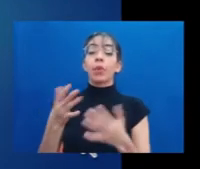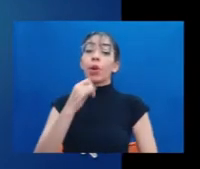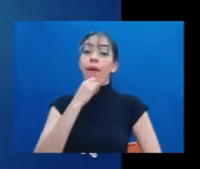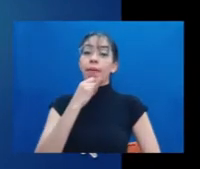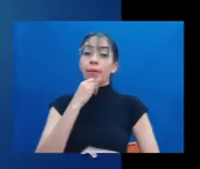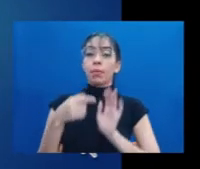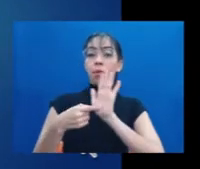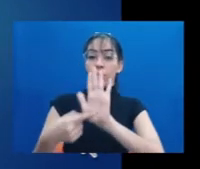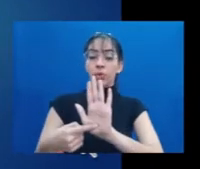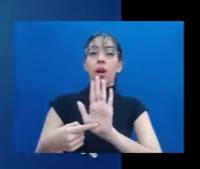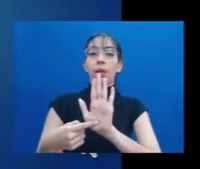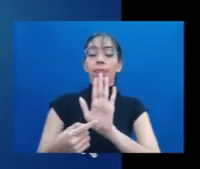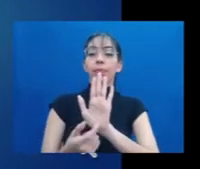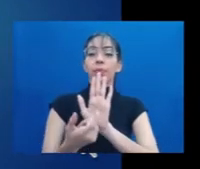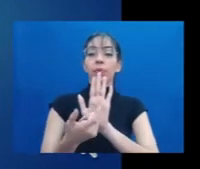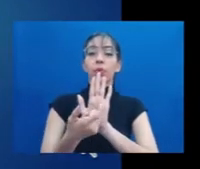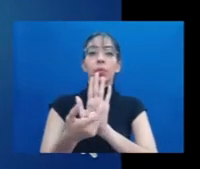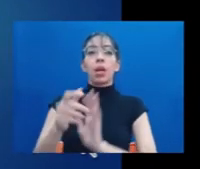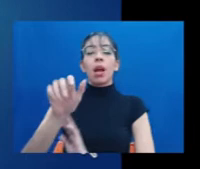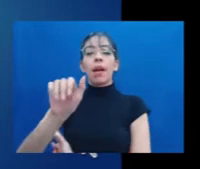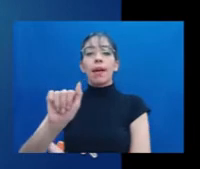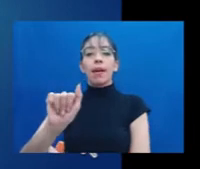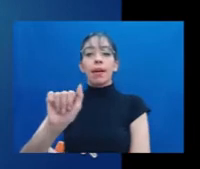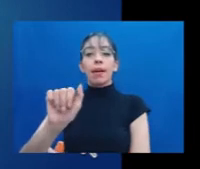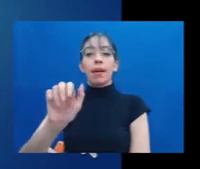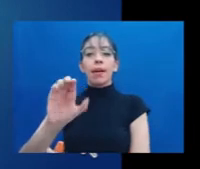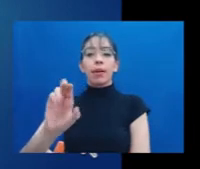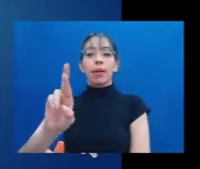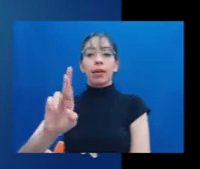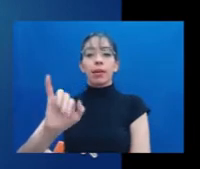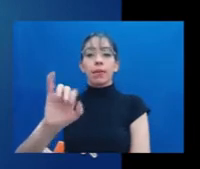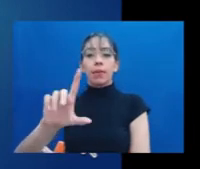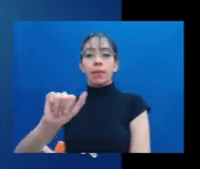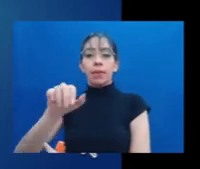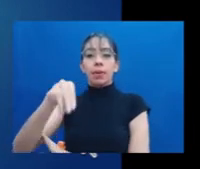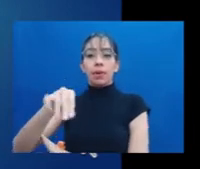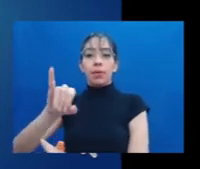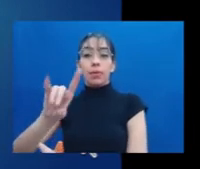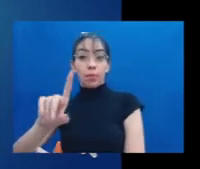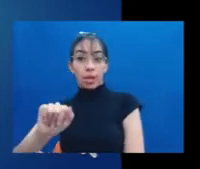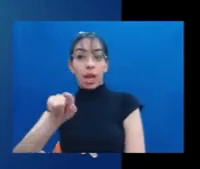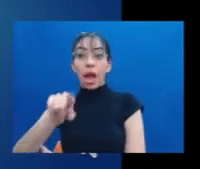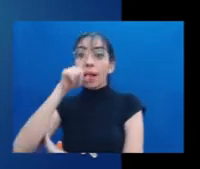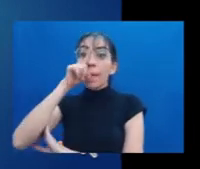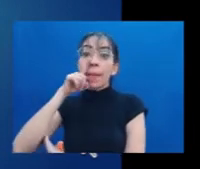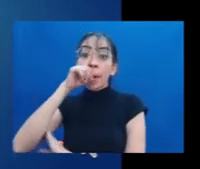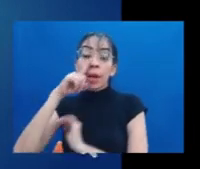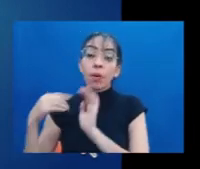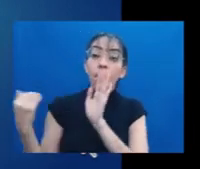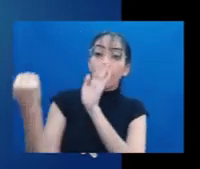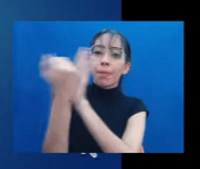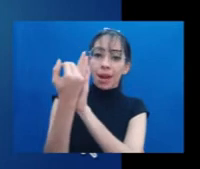Para exemplificar, eu trouxe uma substância que é a acrilamida, que é uma substância com alto grau de periculosidade, por isso que eu estou usando ela como